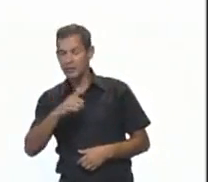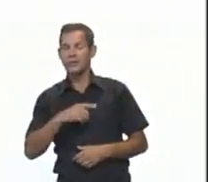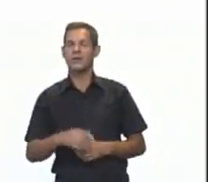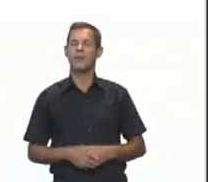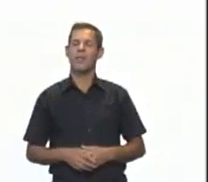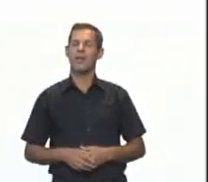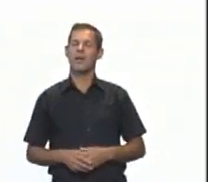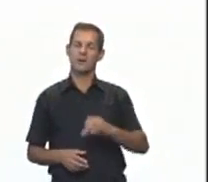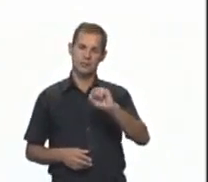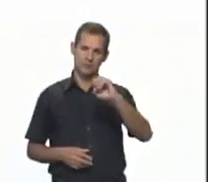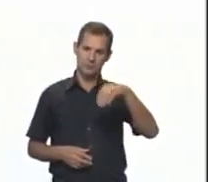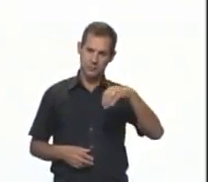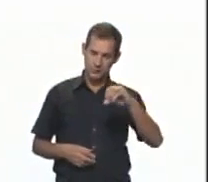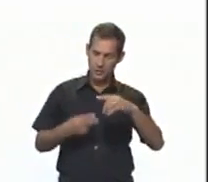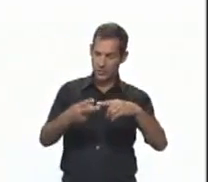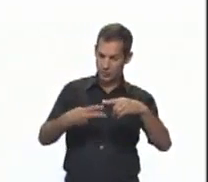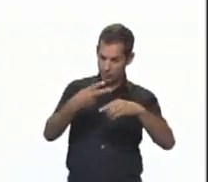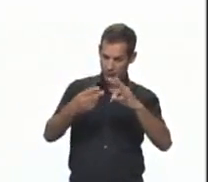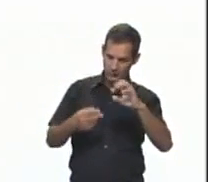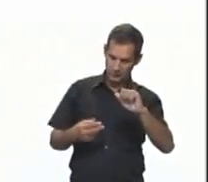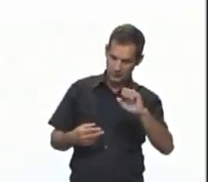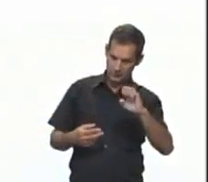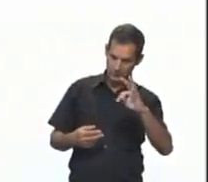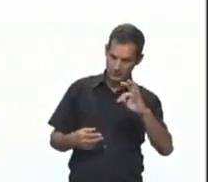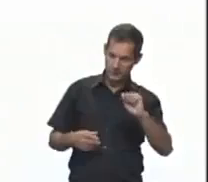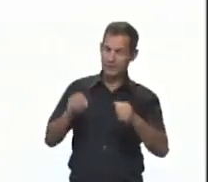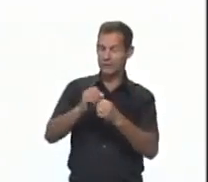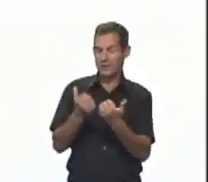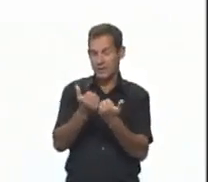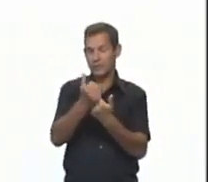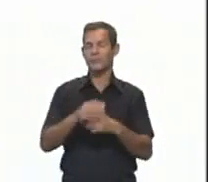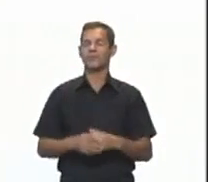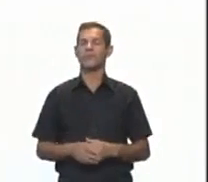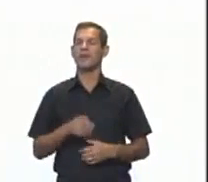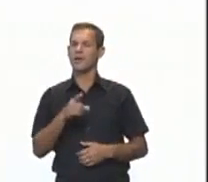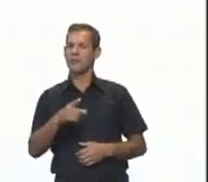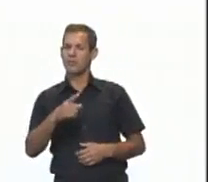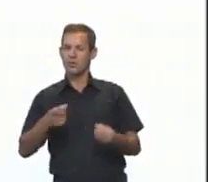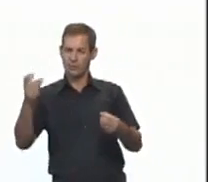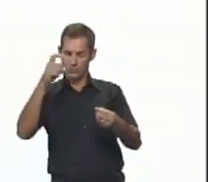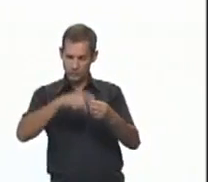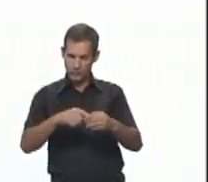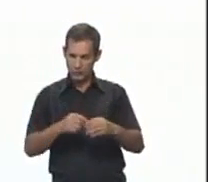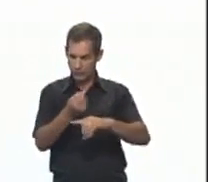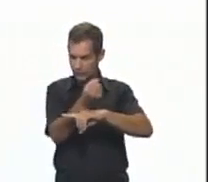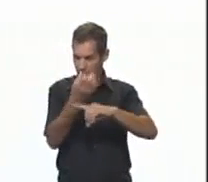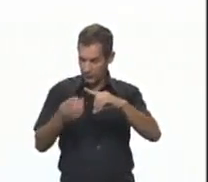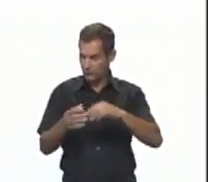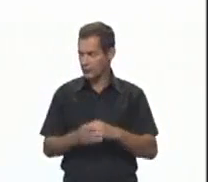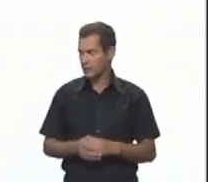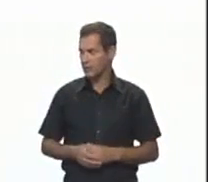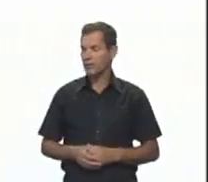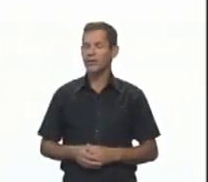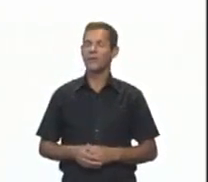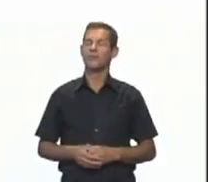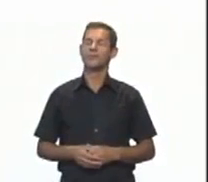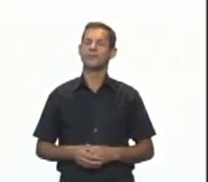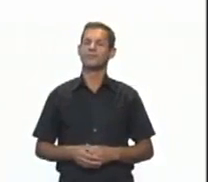vamos ter seno ao quadrado de θ. Se você fizer essa substituição aqui, você retorna a função